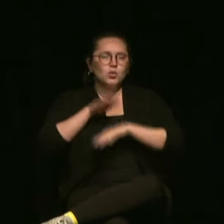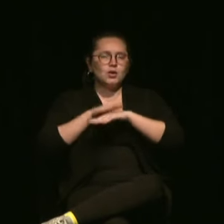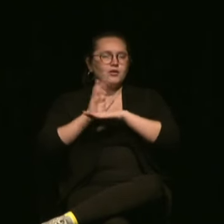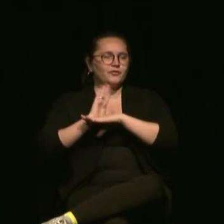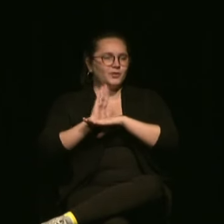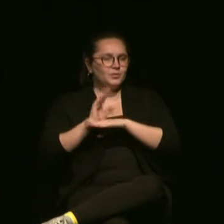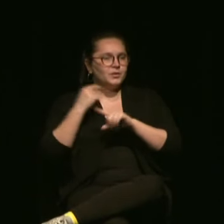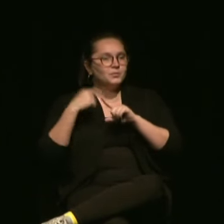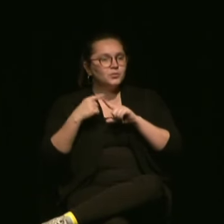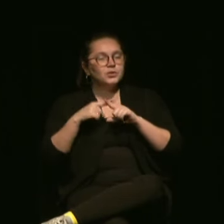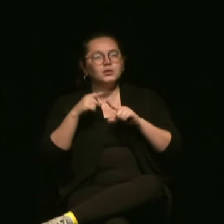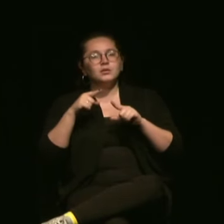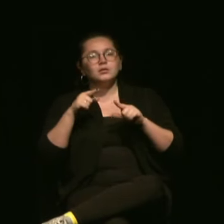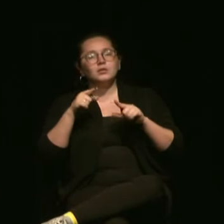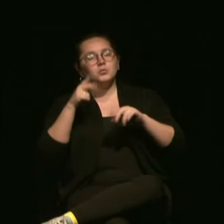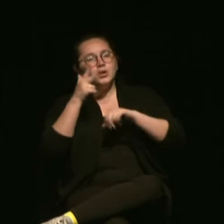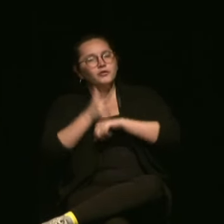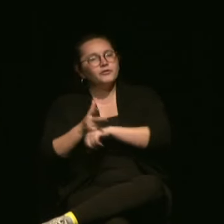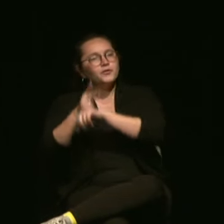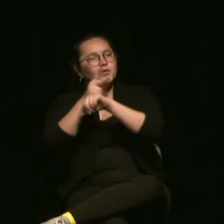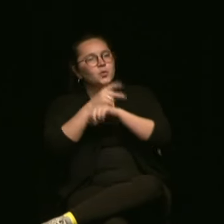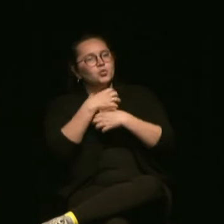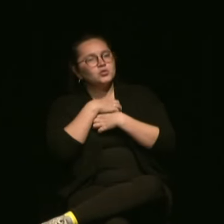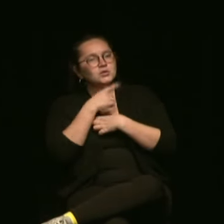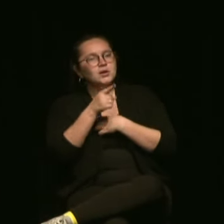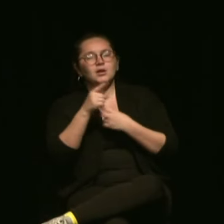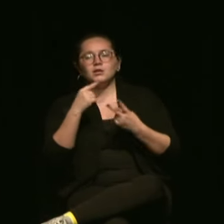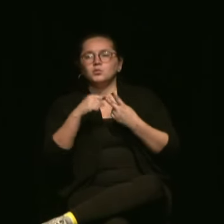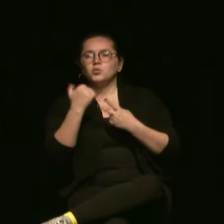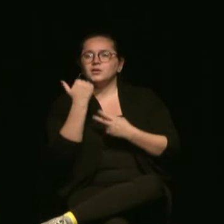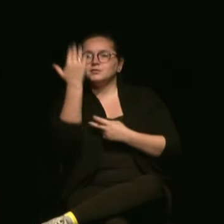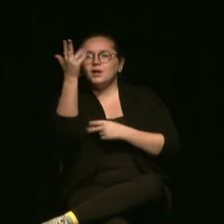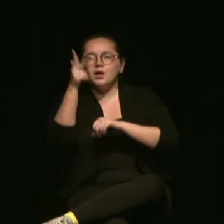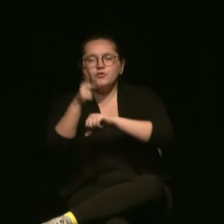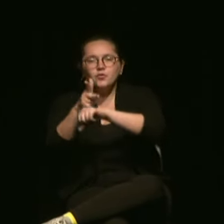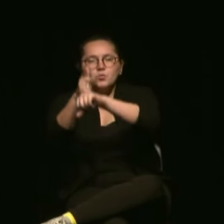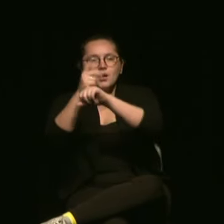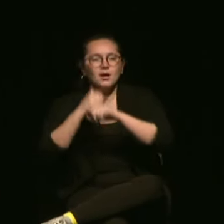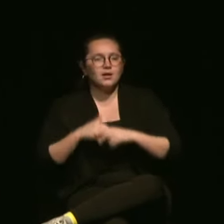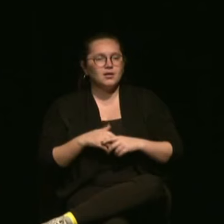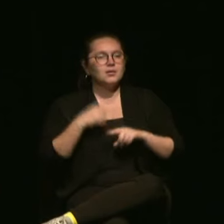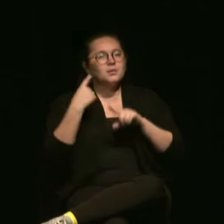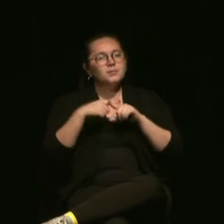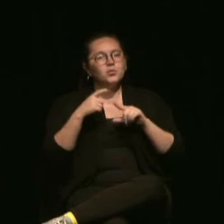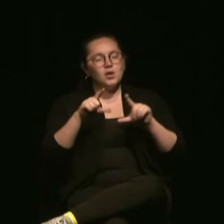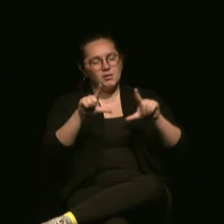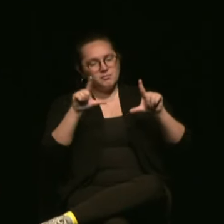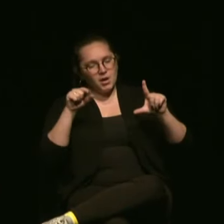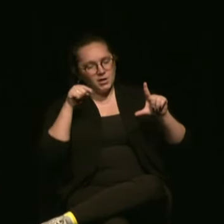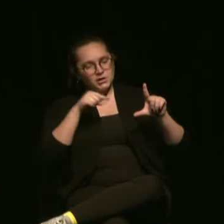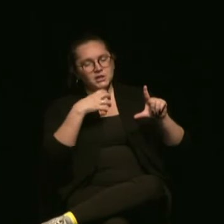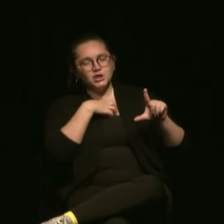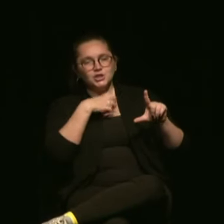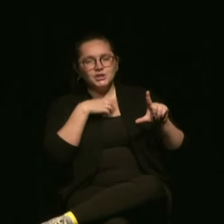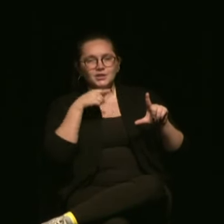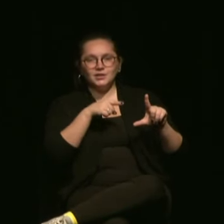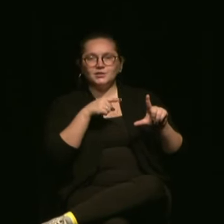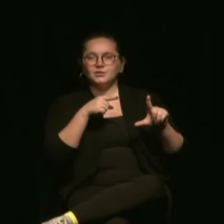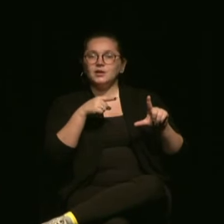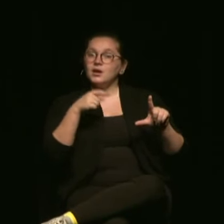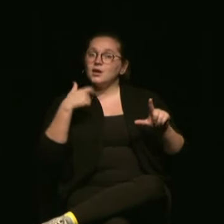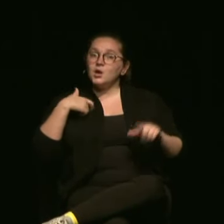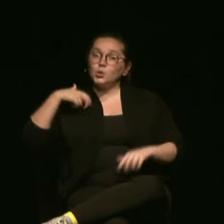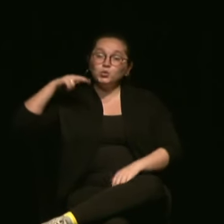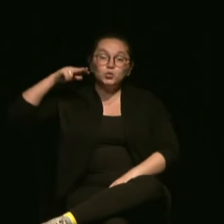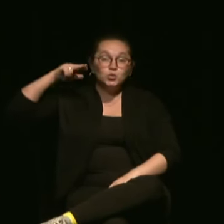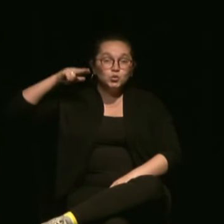por que que as pessoas filmam como filmam, né? Por que que as pessoas saem para filmar, por que que as imagens são como são. Isso tudo jamais teria me